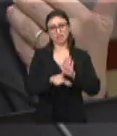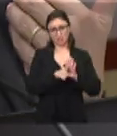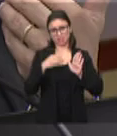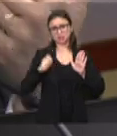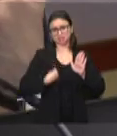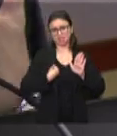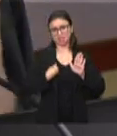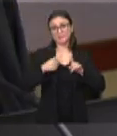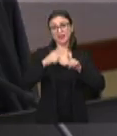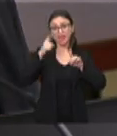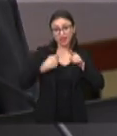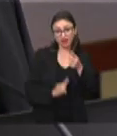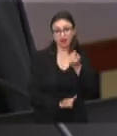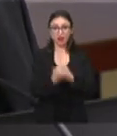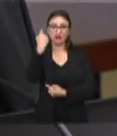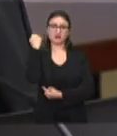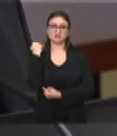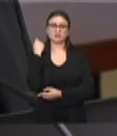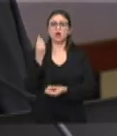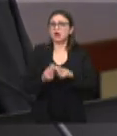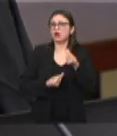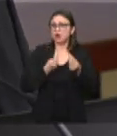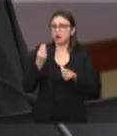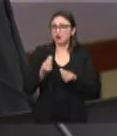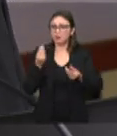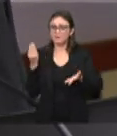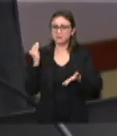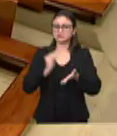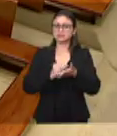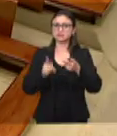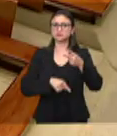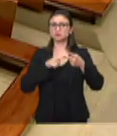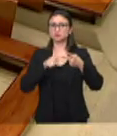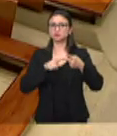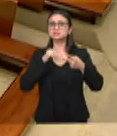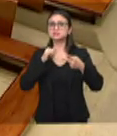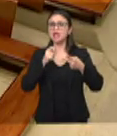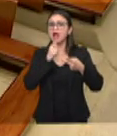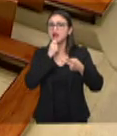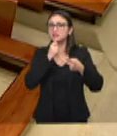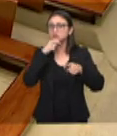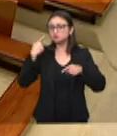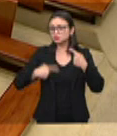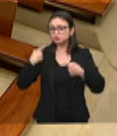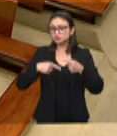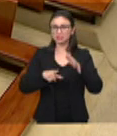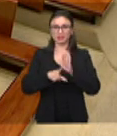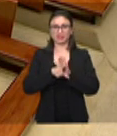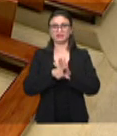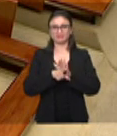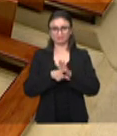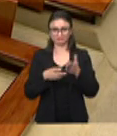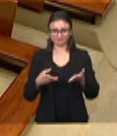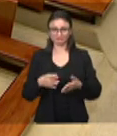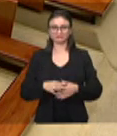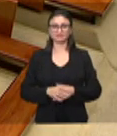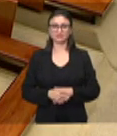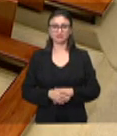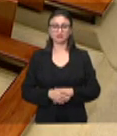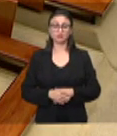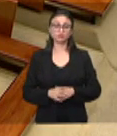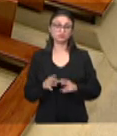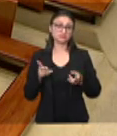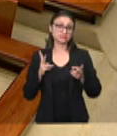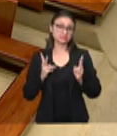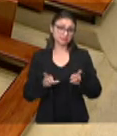aplica anteriormente. Como que nós vamos colocar um segundo item se nós nem discutimos a lei? Foi objeto de debate. E sempre poderá